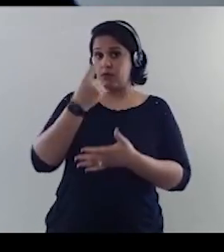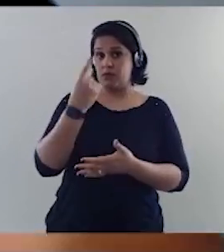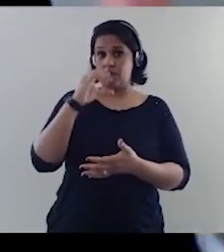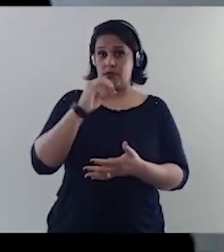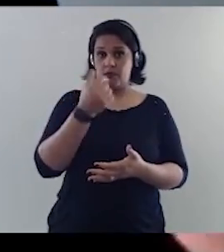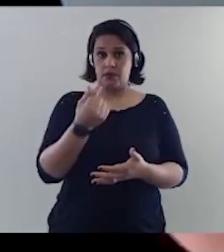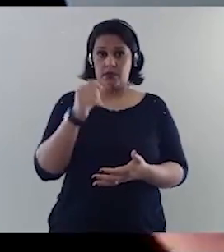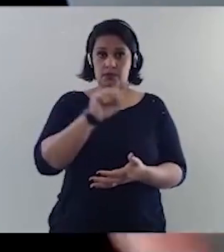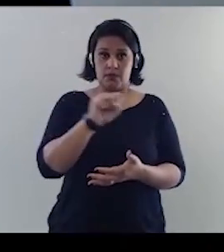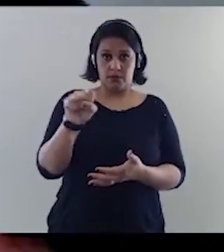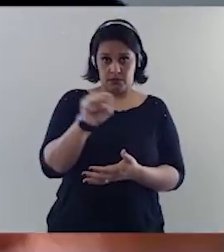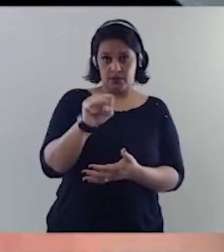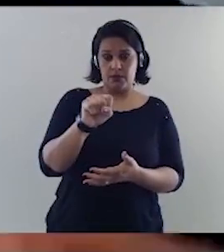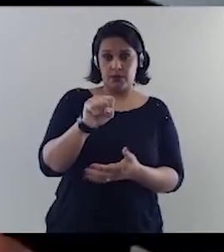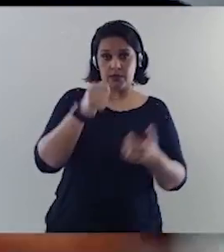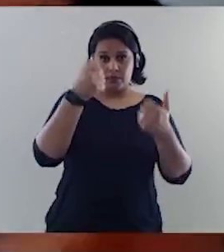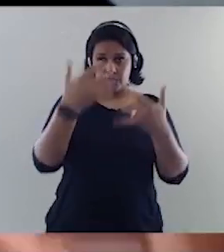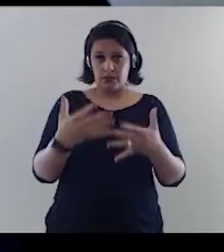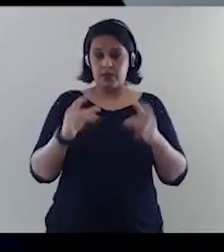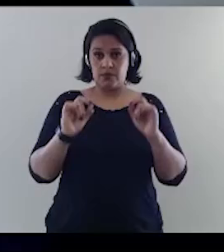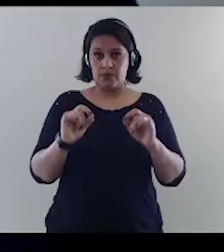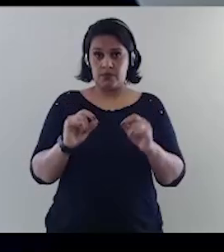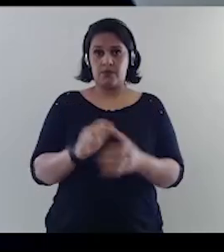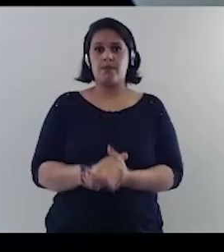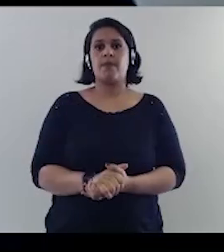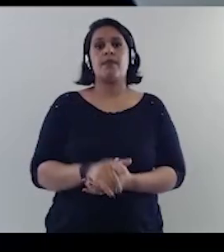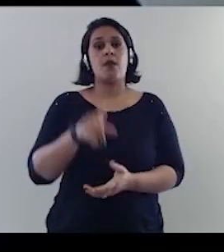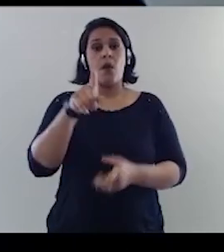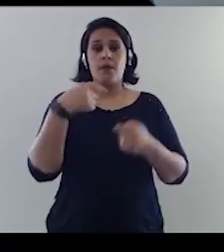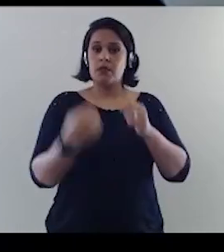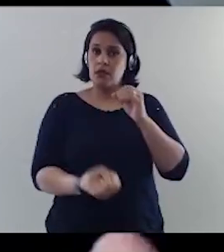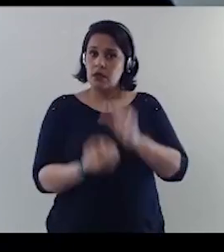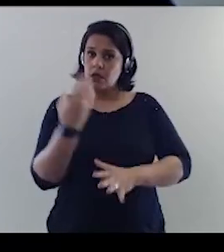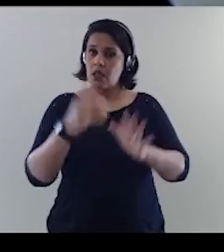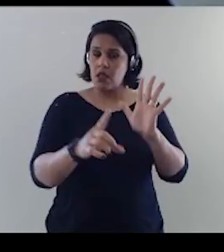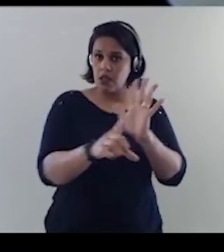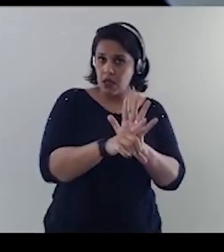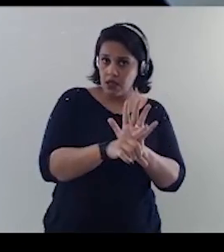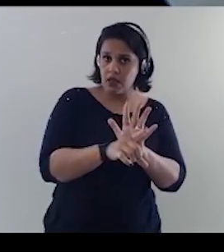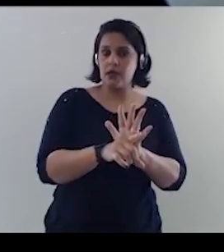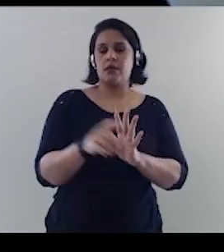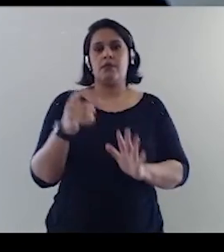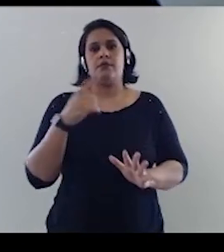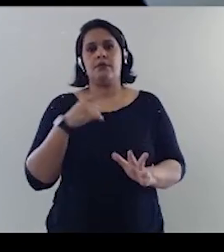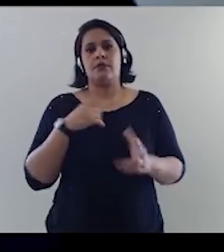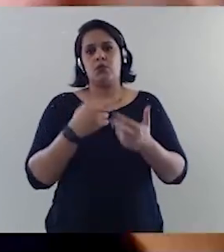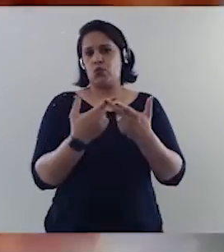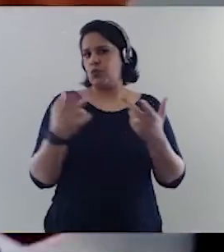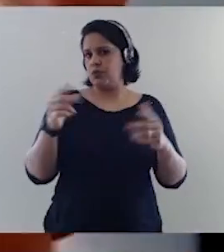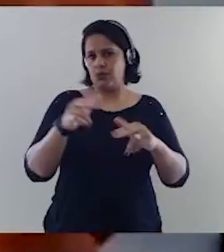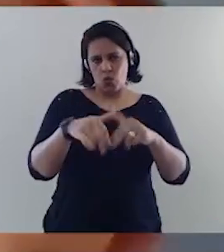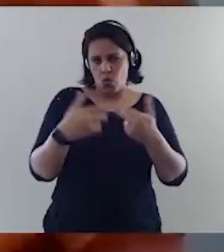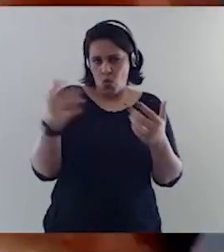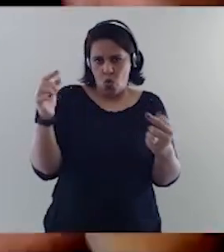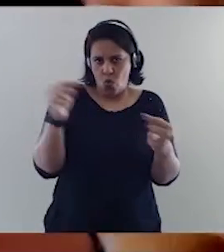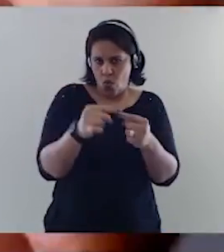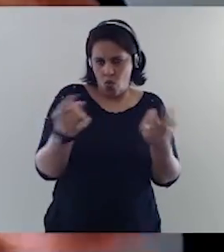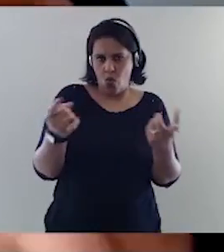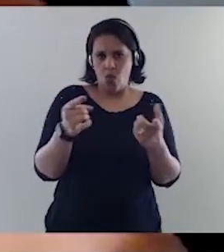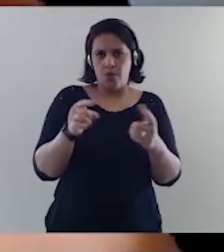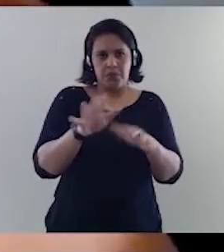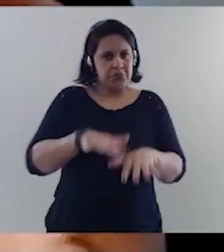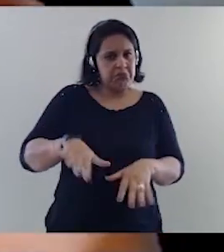que tinha dito o seguinte: faça uma lei que previa o despedimento por razões objetivas, portanto, razões de